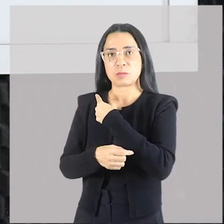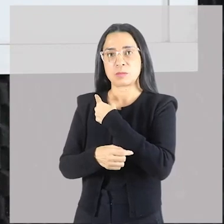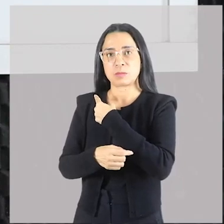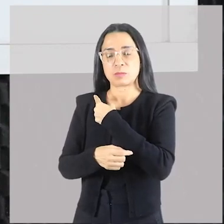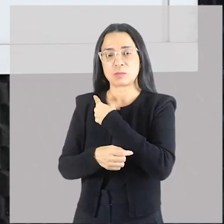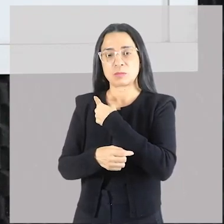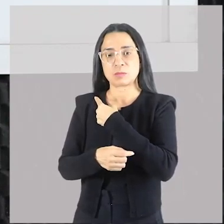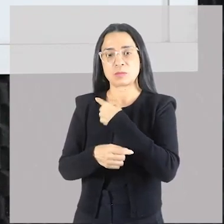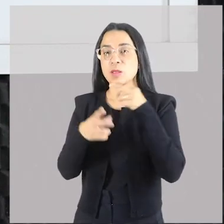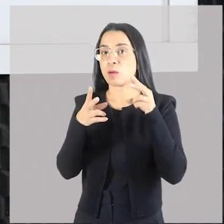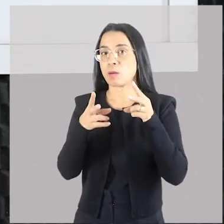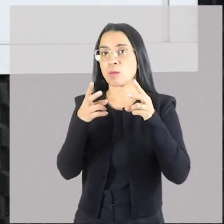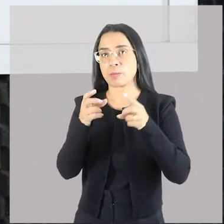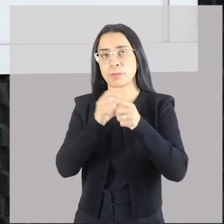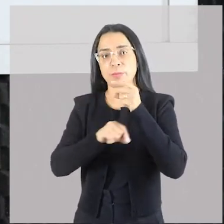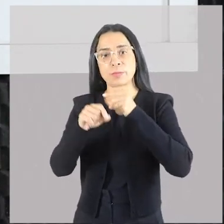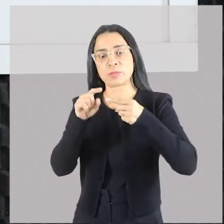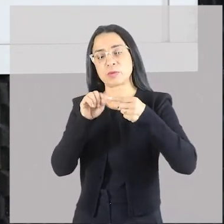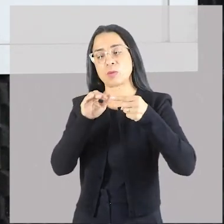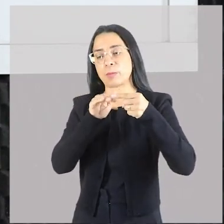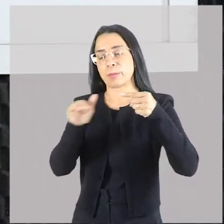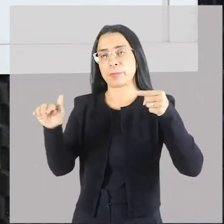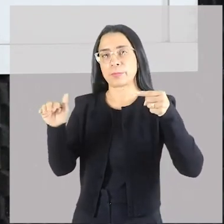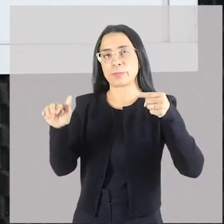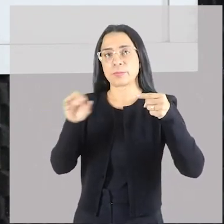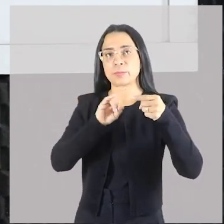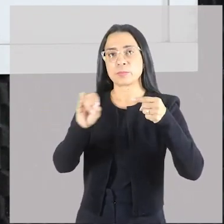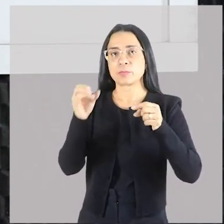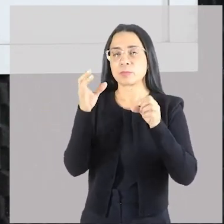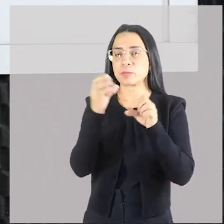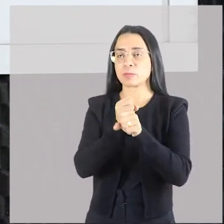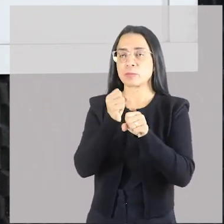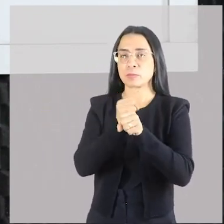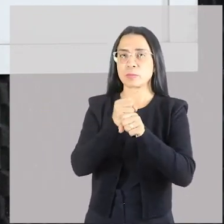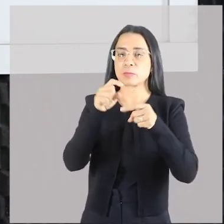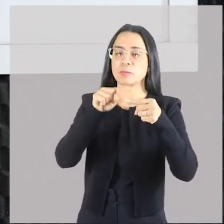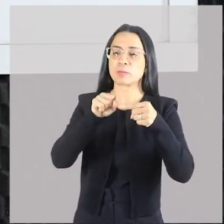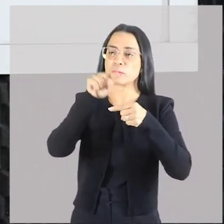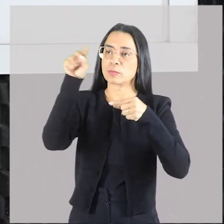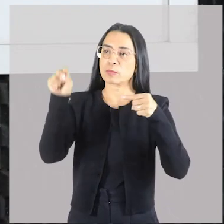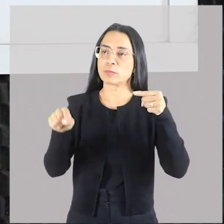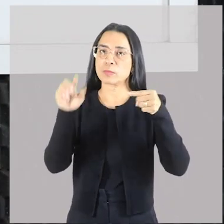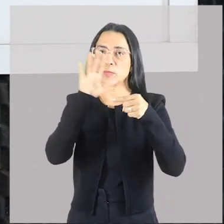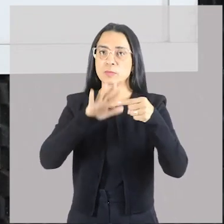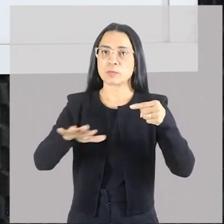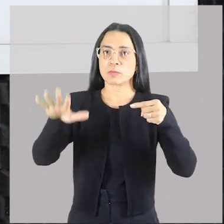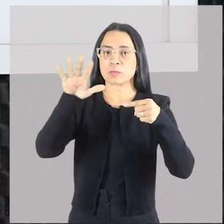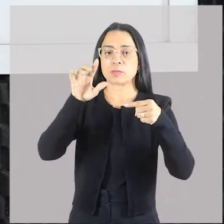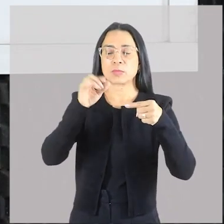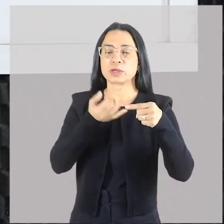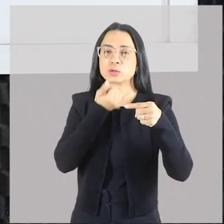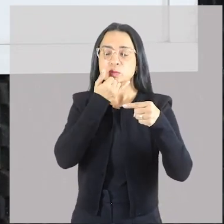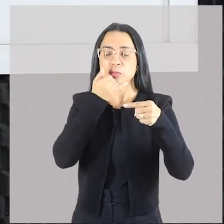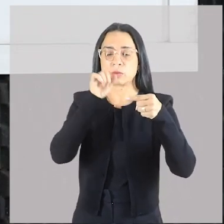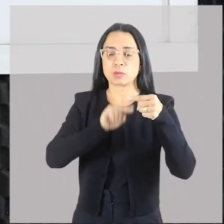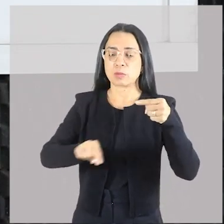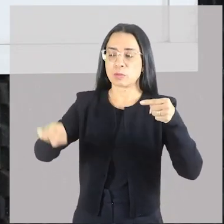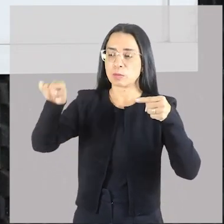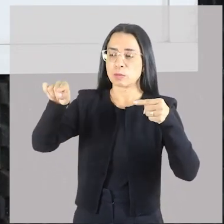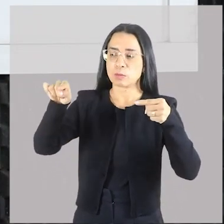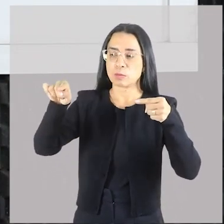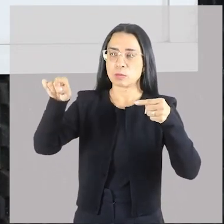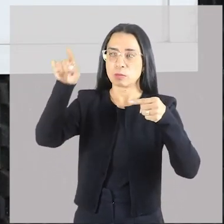que essa aqui é só a metade. Ora, se eu fosse calcular a área de uma coroa circular inteira, né, você